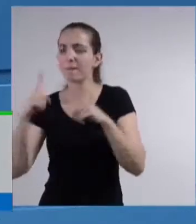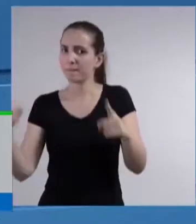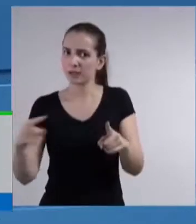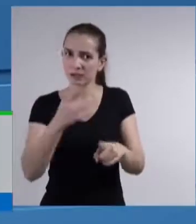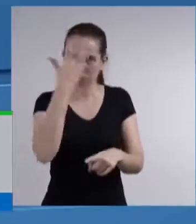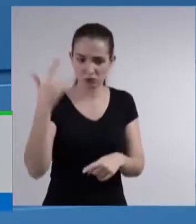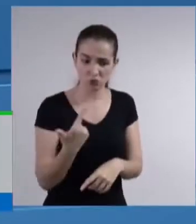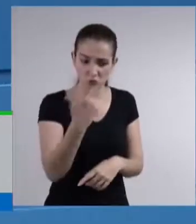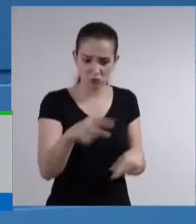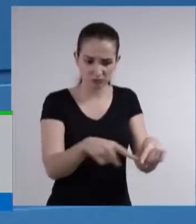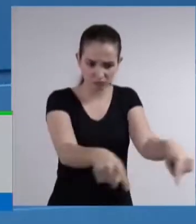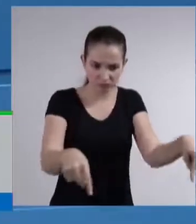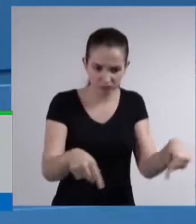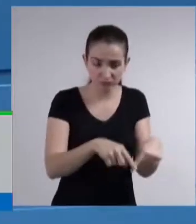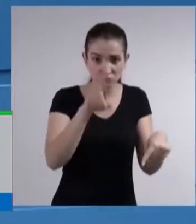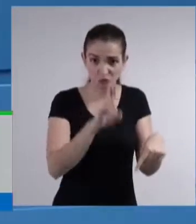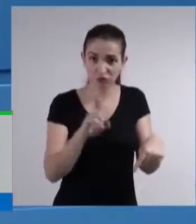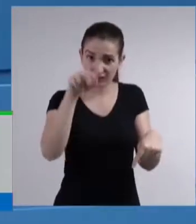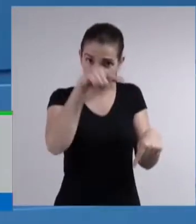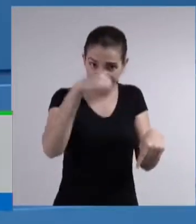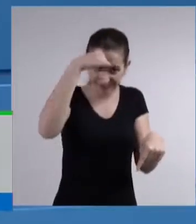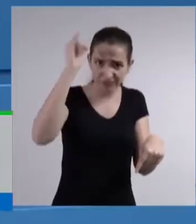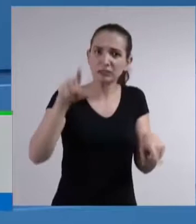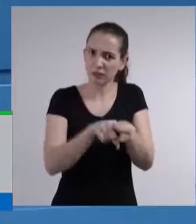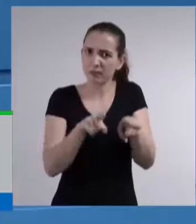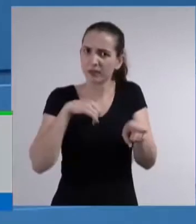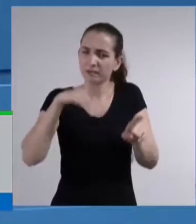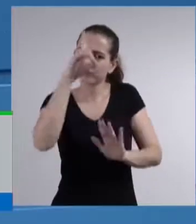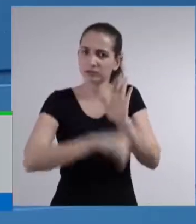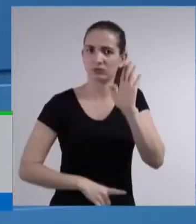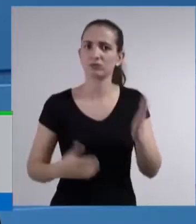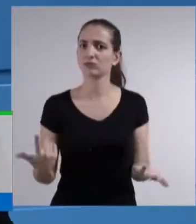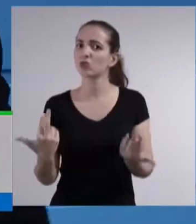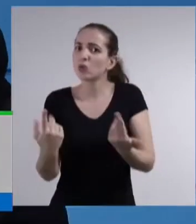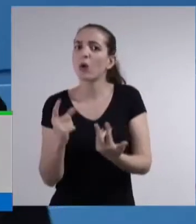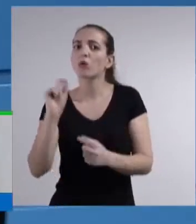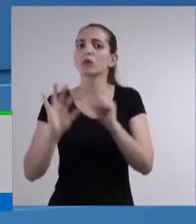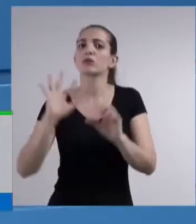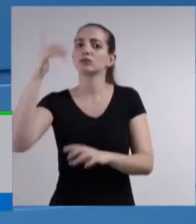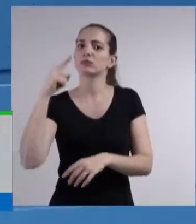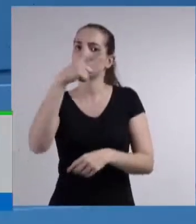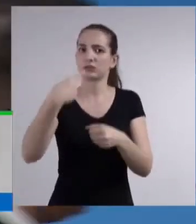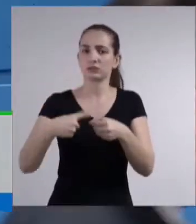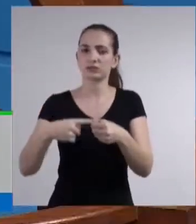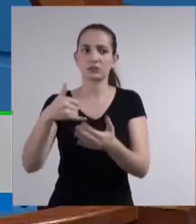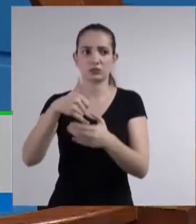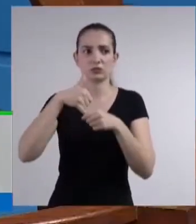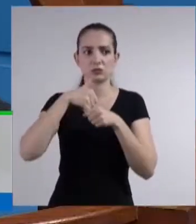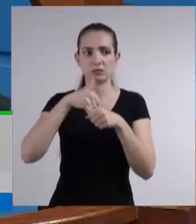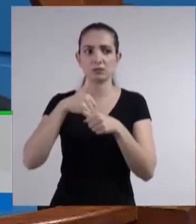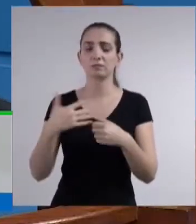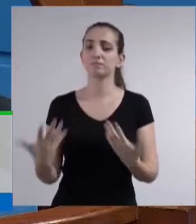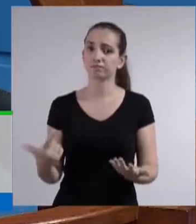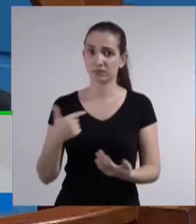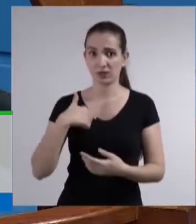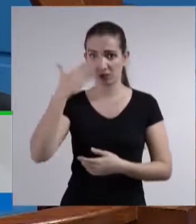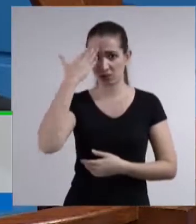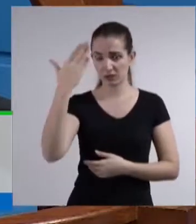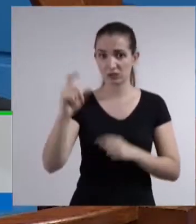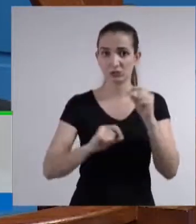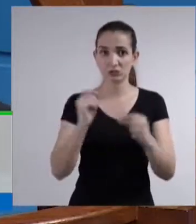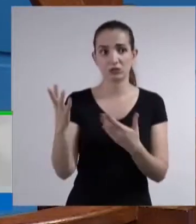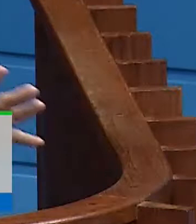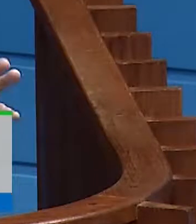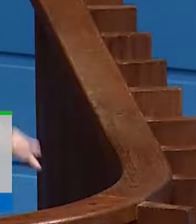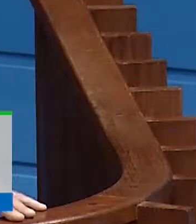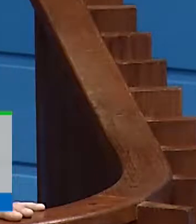reação do Estado e uma ordem para desocupar a propriedade. É o que aconteceu em Carapó. Eu agradeço a parte de Vossa Excelência. O que eu queria